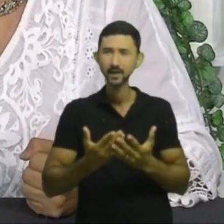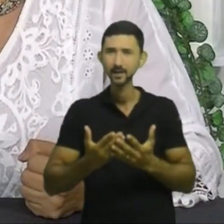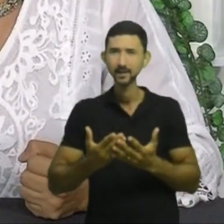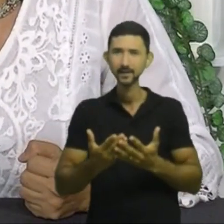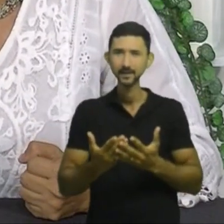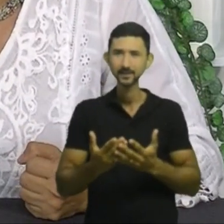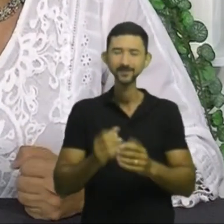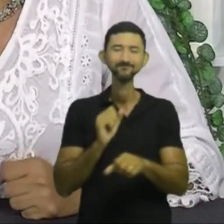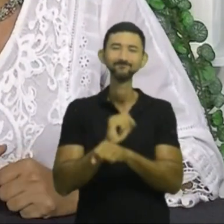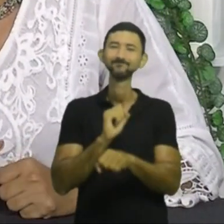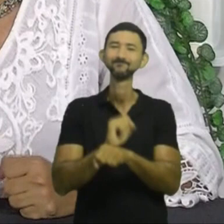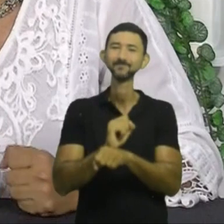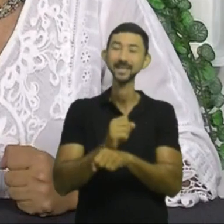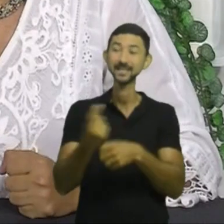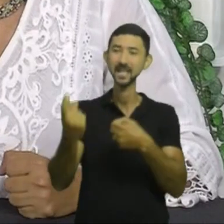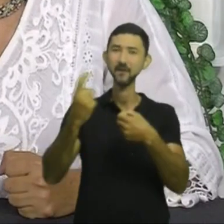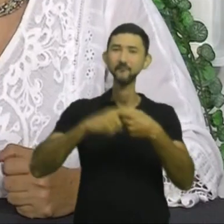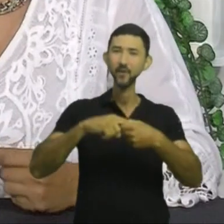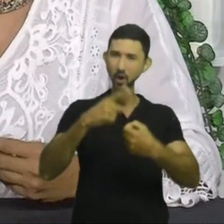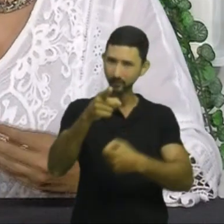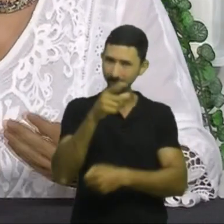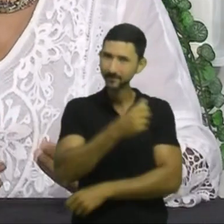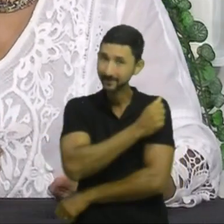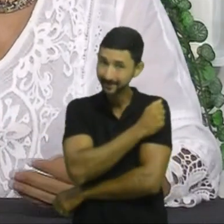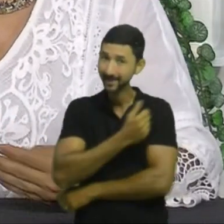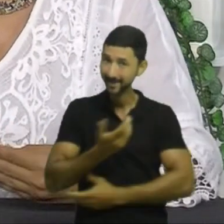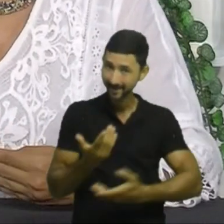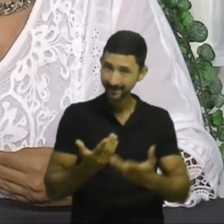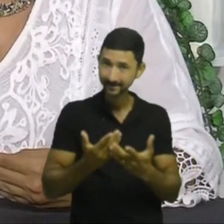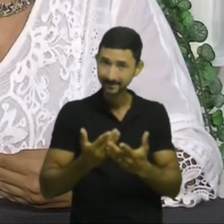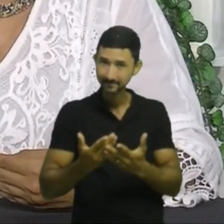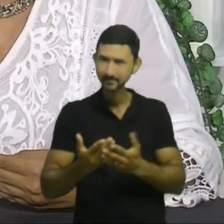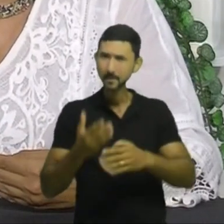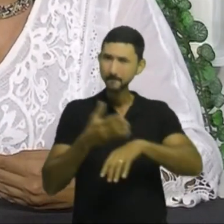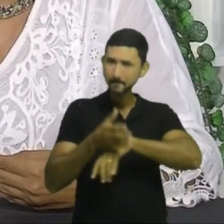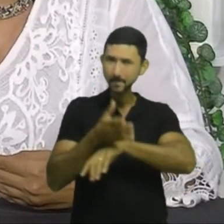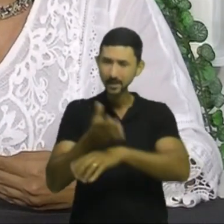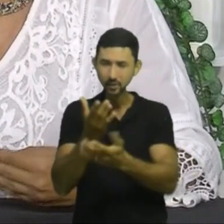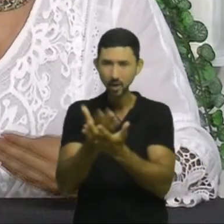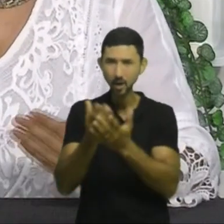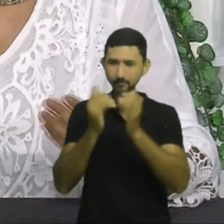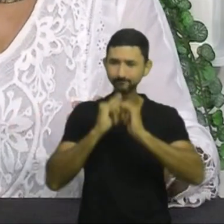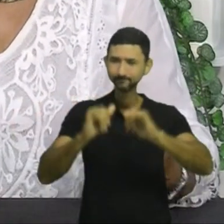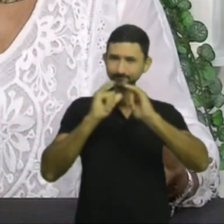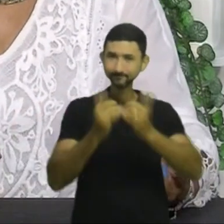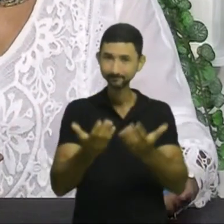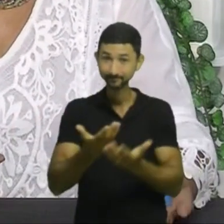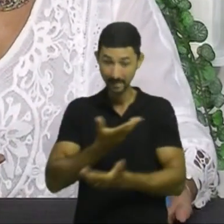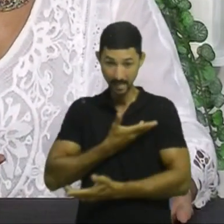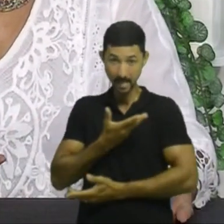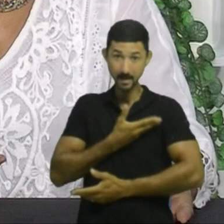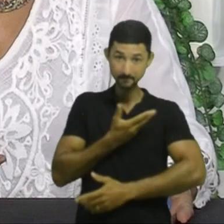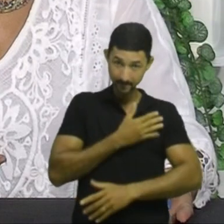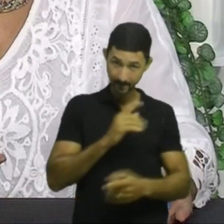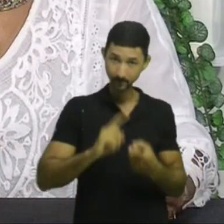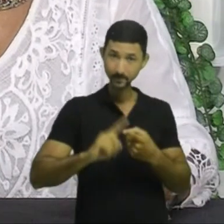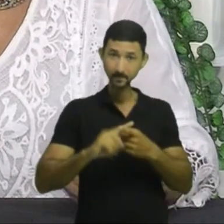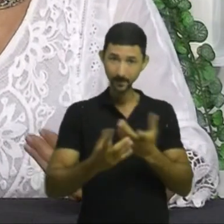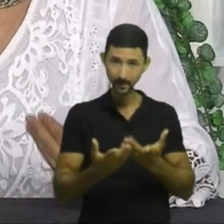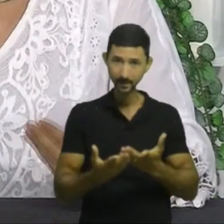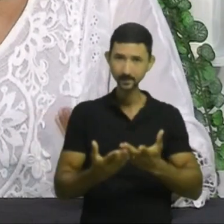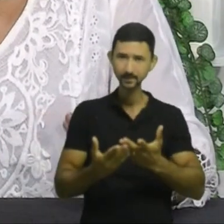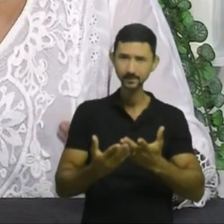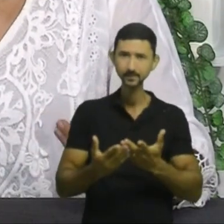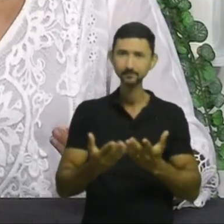muito esperando por vocês, com essa expectativa, vocês vão poder compartilhar com os nossos colegas, com os colegas de vocês, com